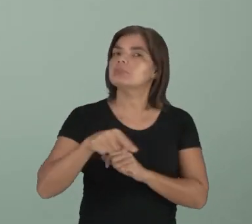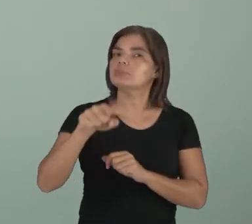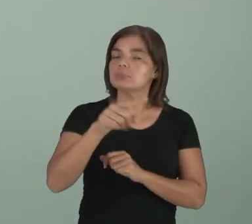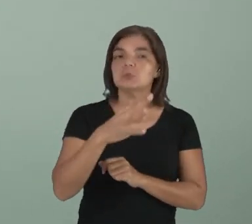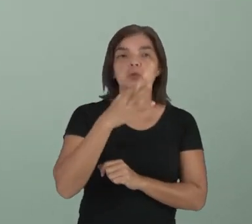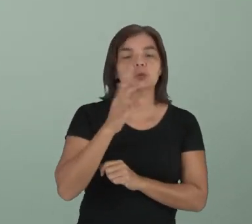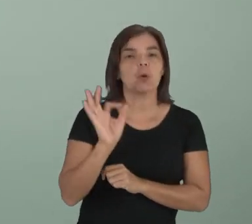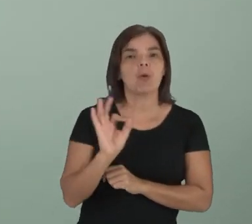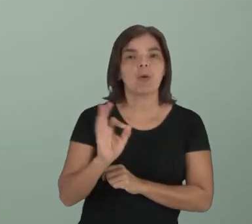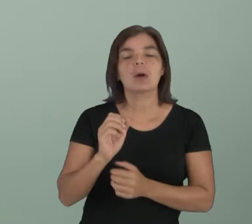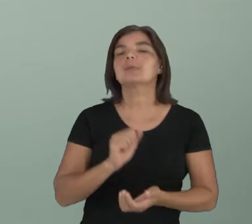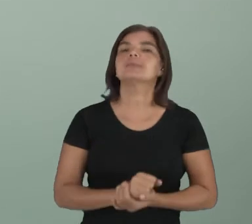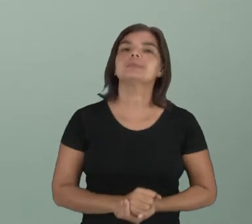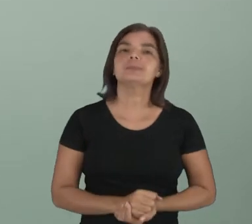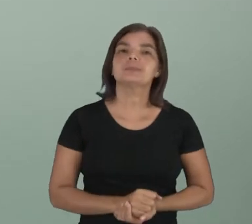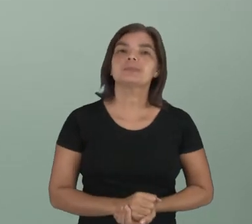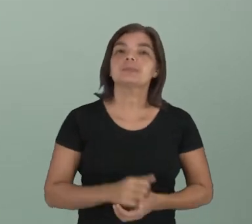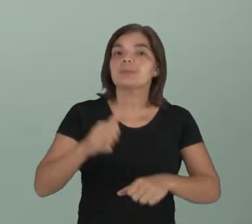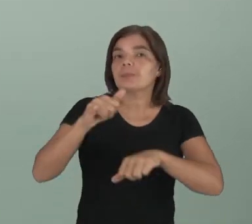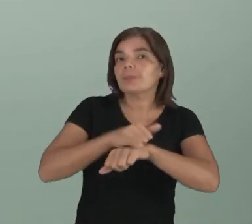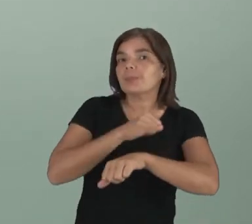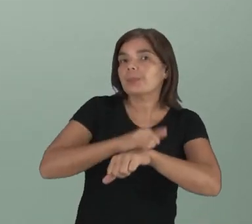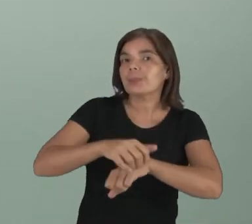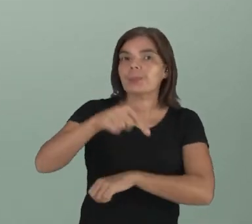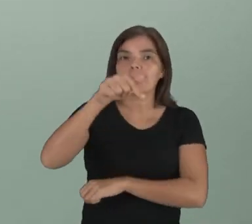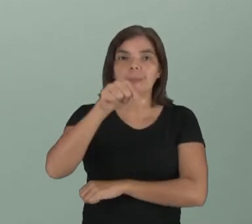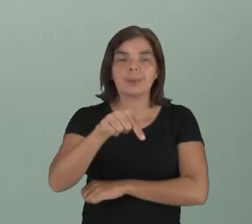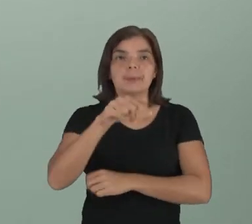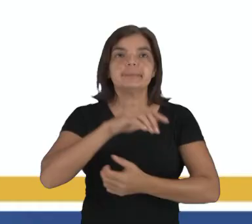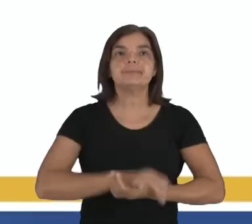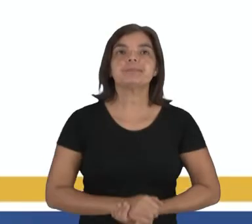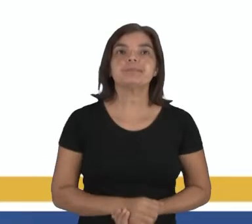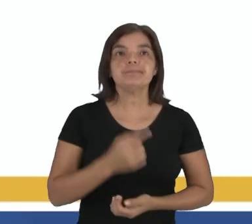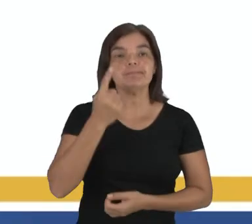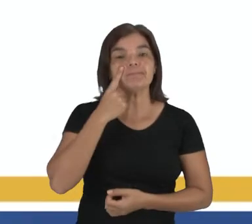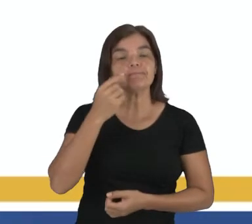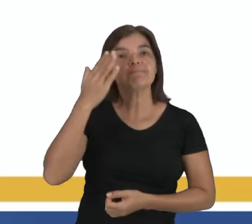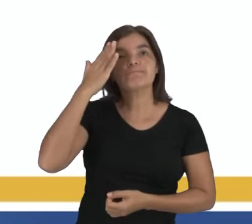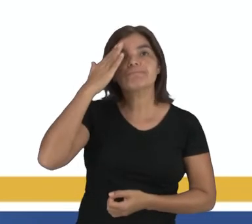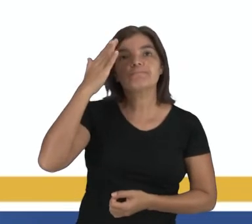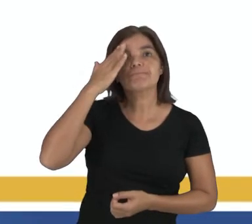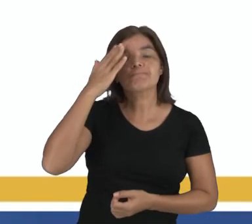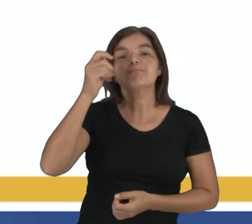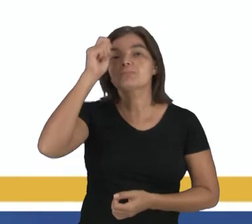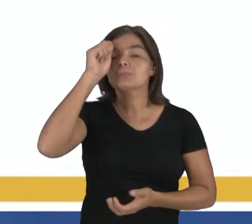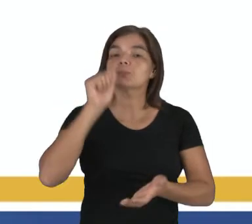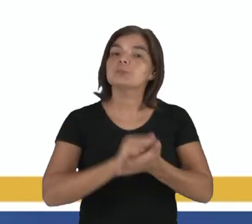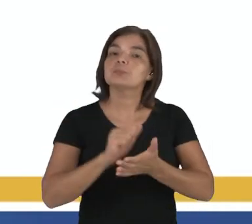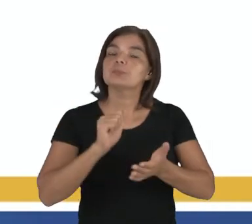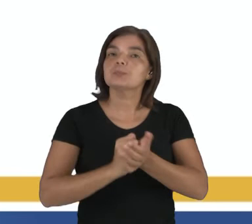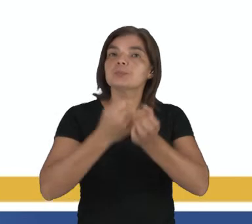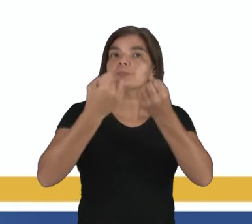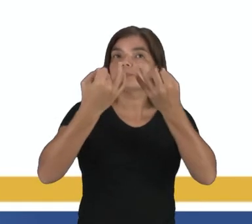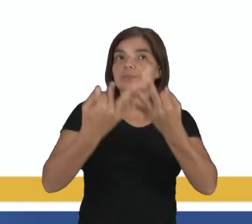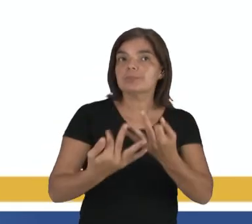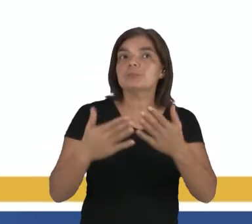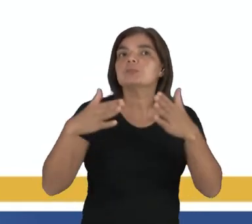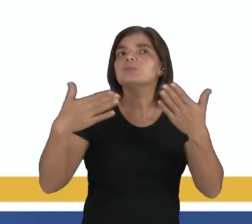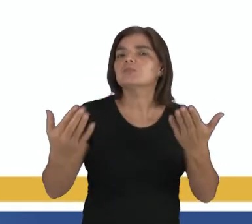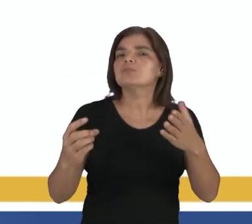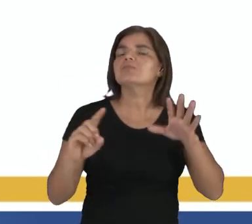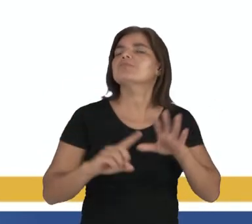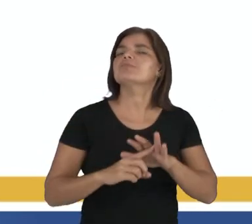você desconhece. Estratégia 7. Procure compreender o que o autor quis